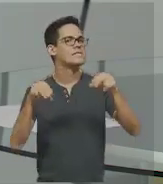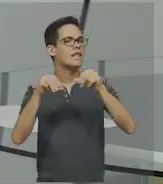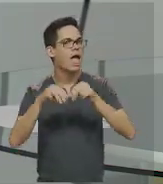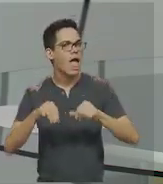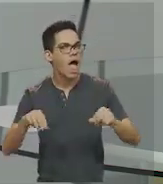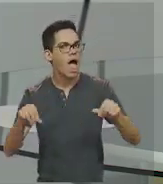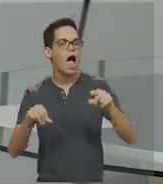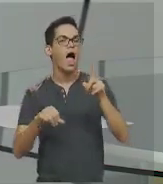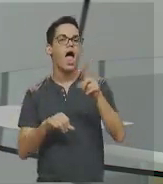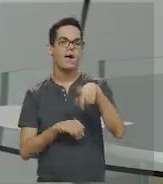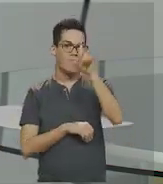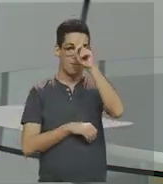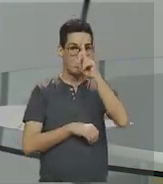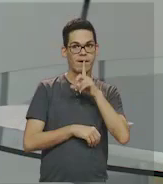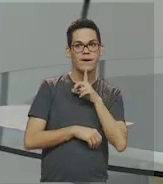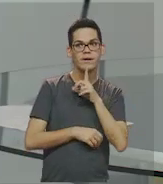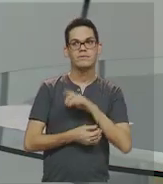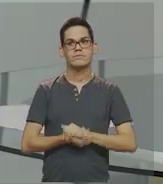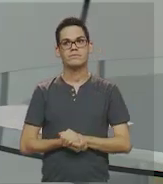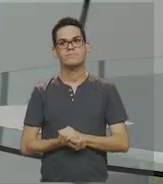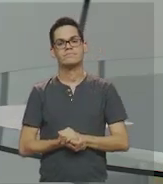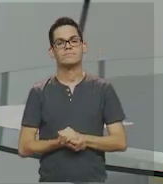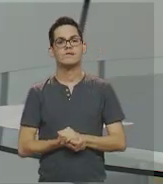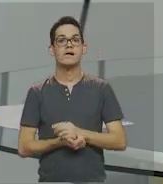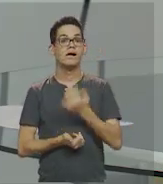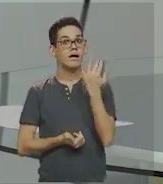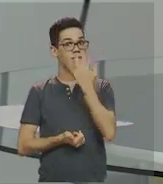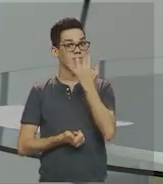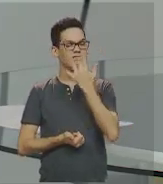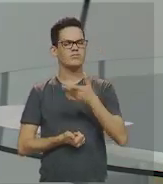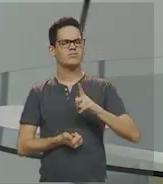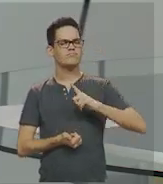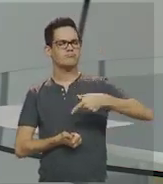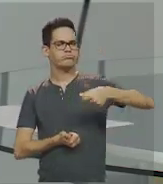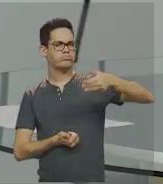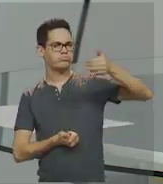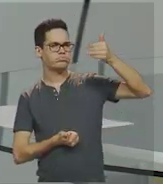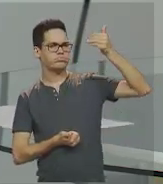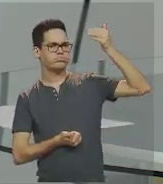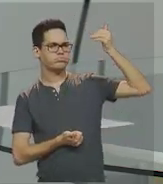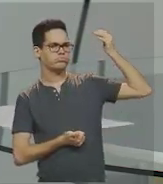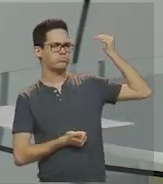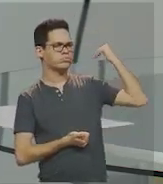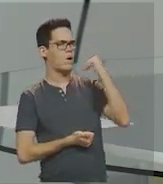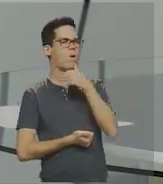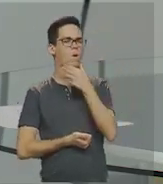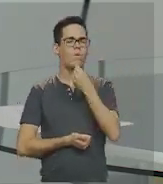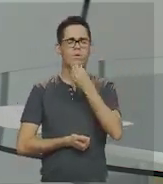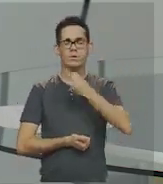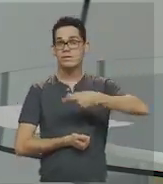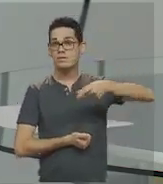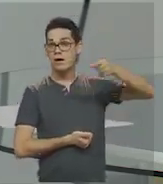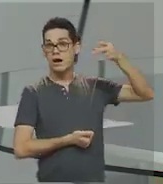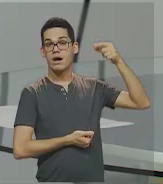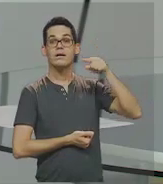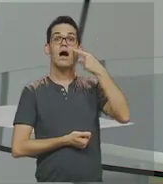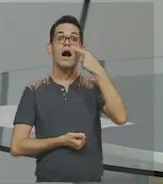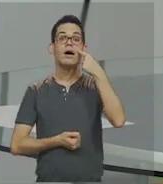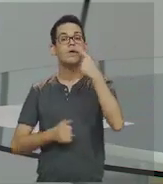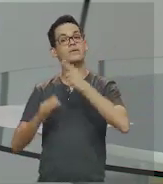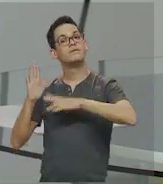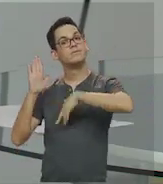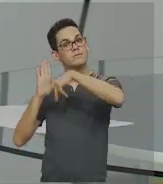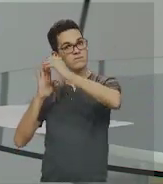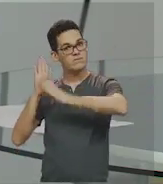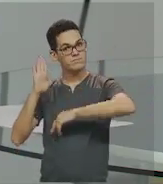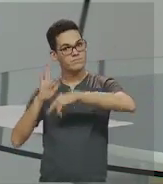onde vai se extrair o amarelo. Então, essas cores, na verdade, já vêm de tempos remotos. Vocês podem observar que as pinturas rupestres,